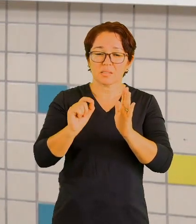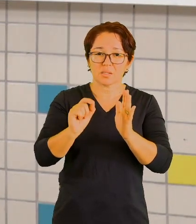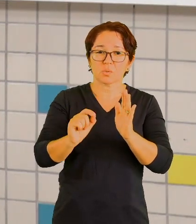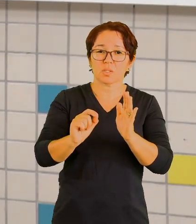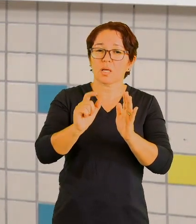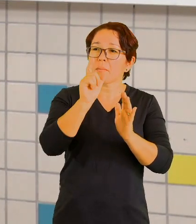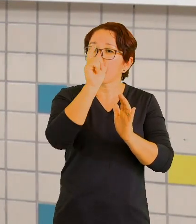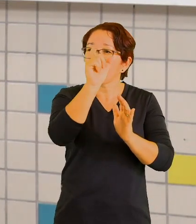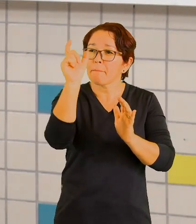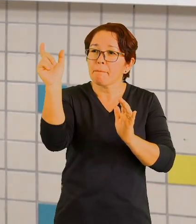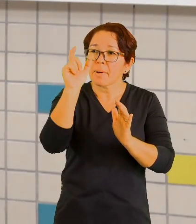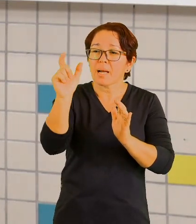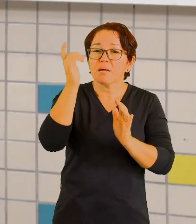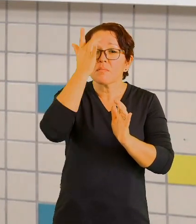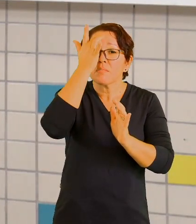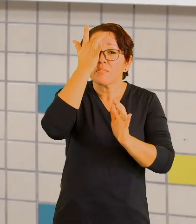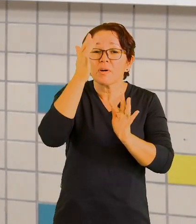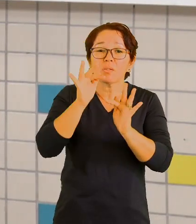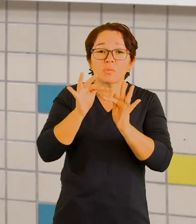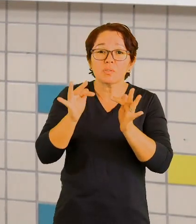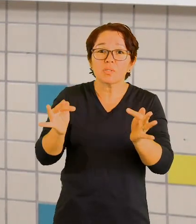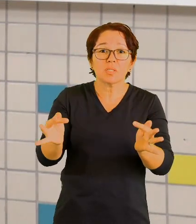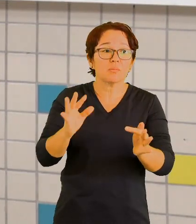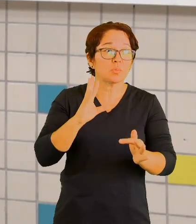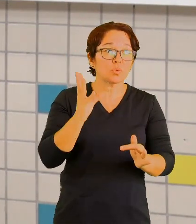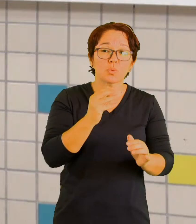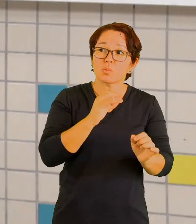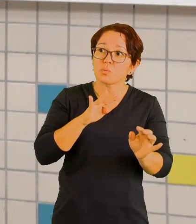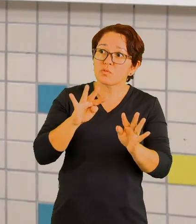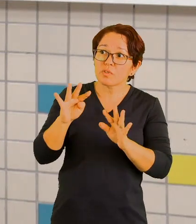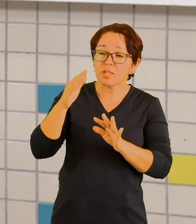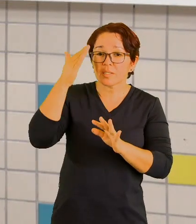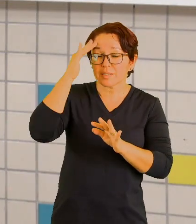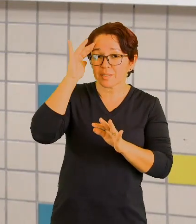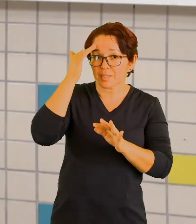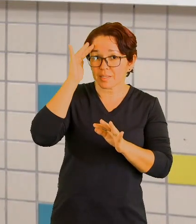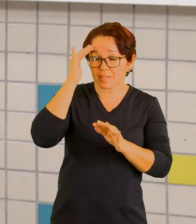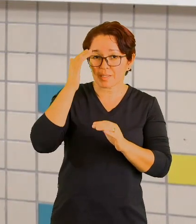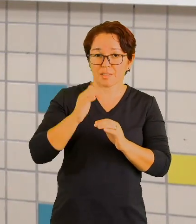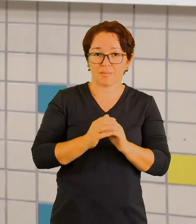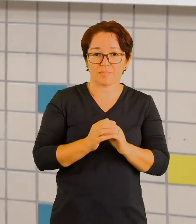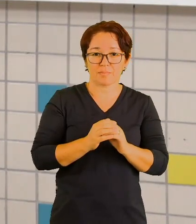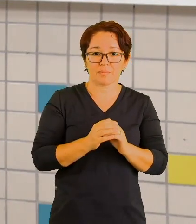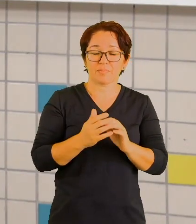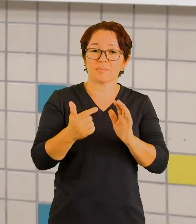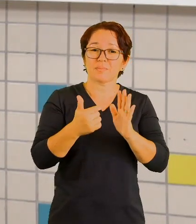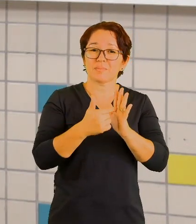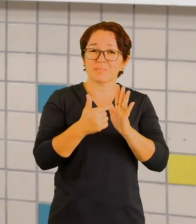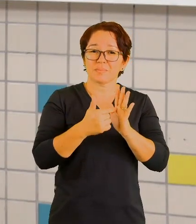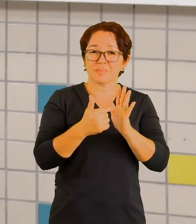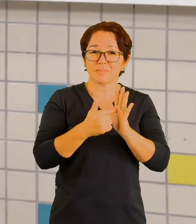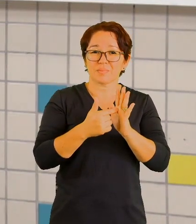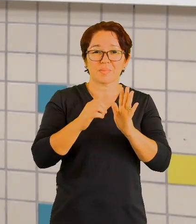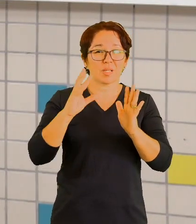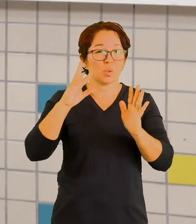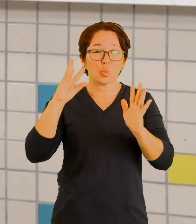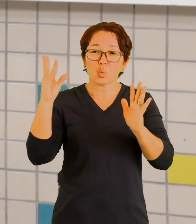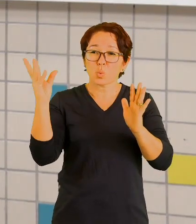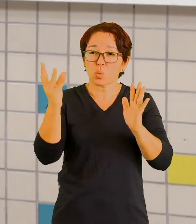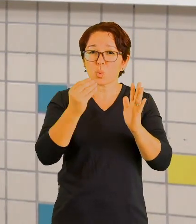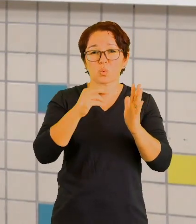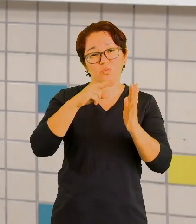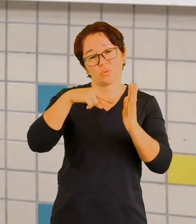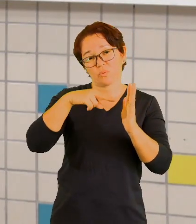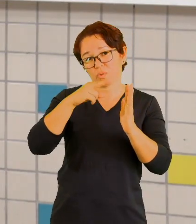clara, objetiva, e porque vocês têm que pensar também que o regimento escolar, ele vai ser lido por todos,